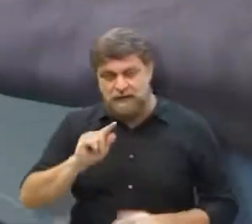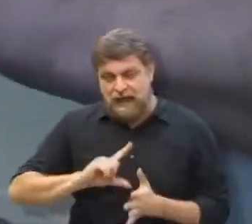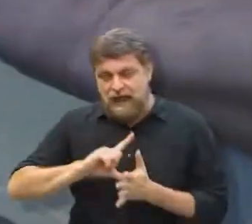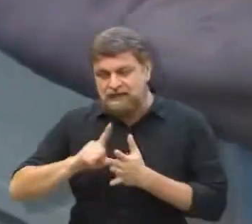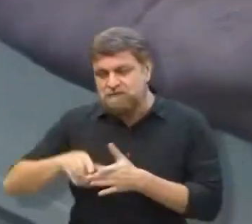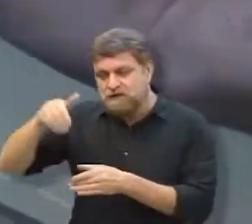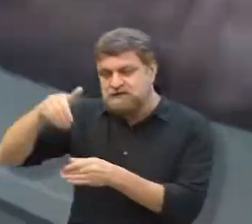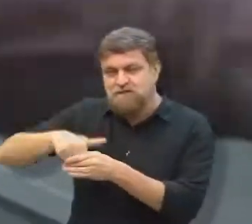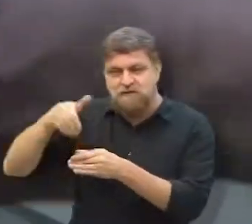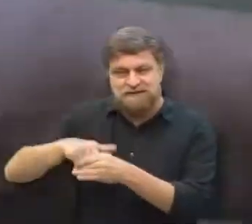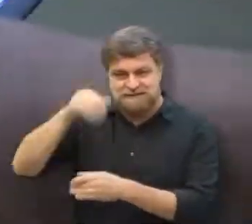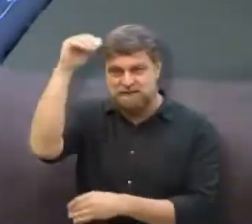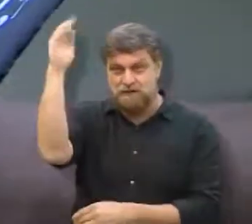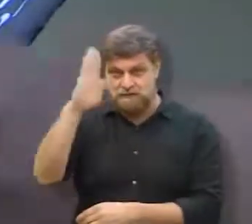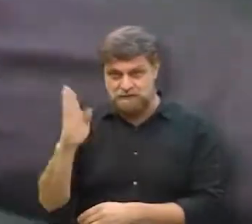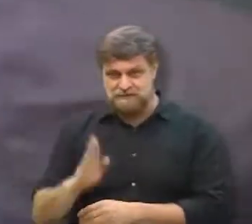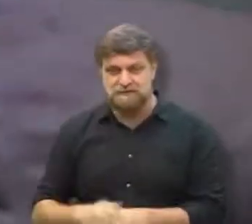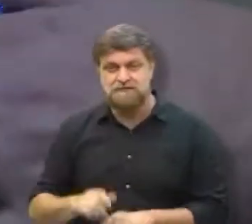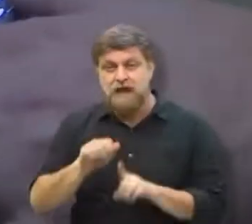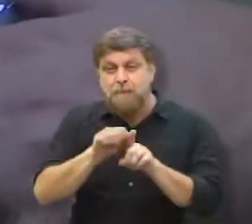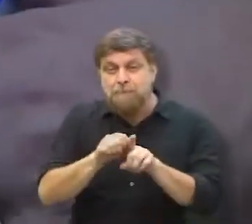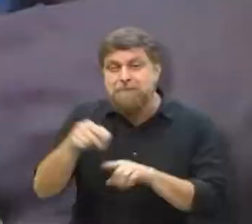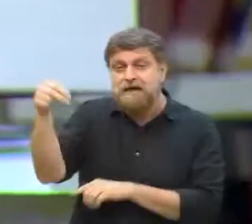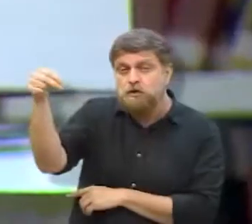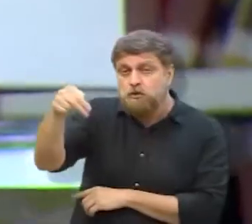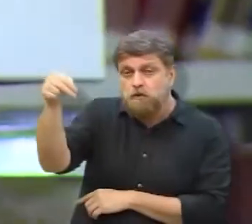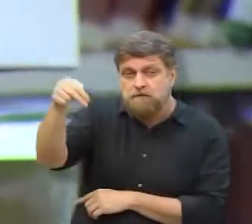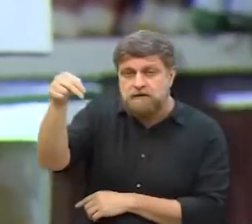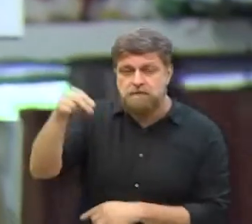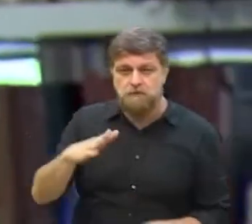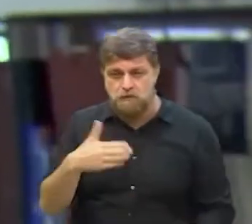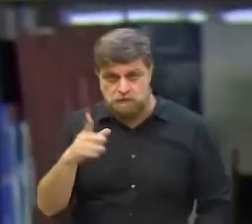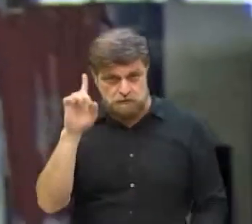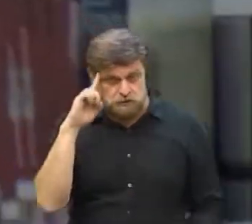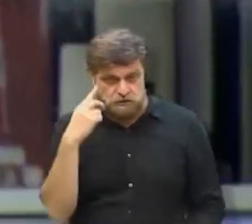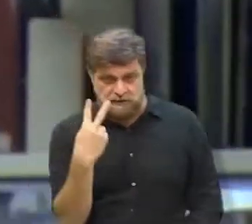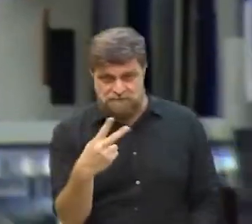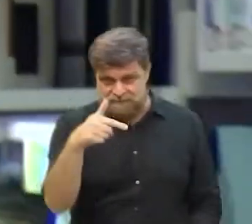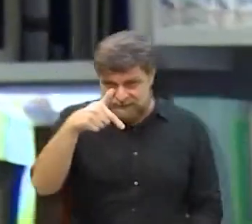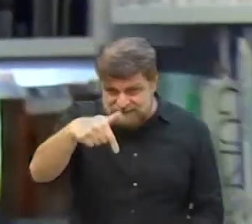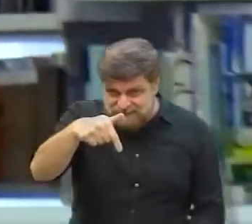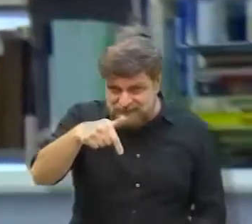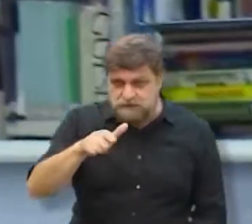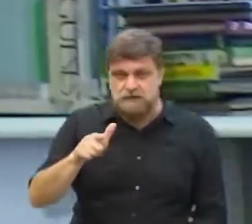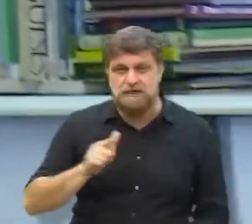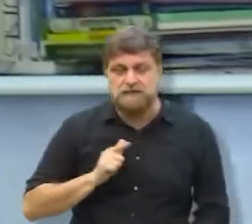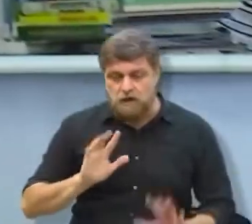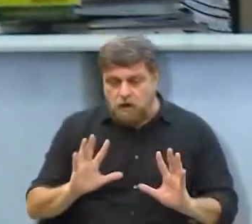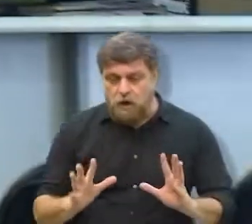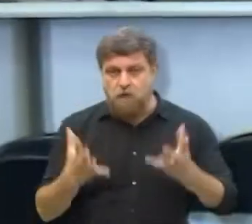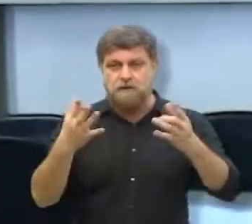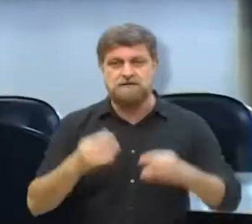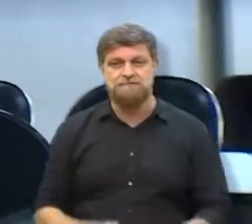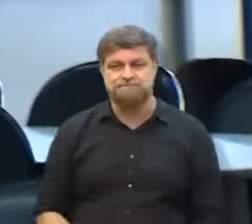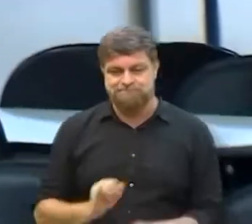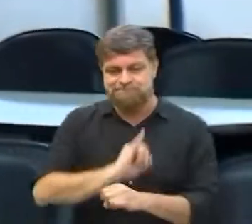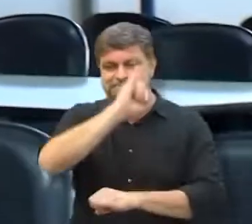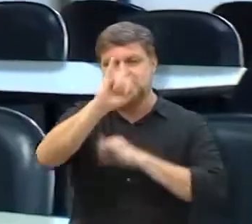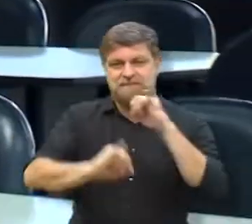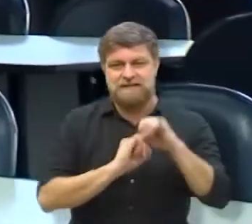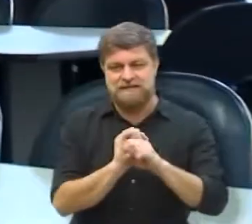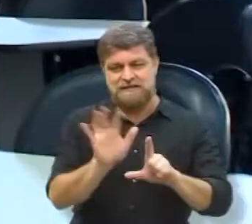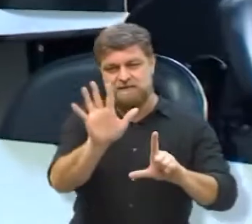da HQ Mix, após votação nacional, será no mês de novembro, quando no dia 27 ocorre o